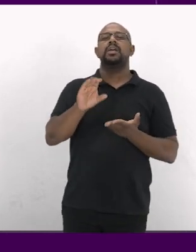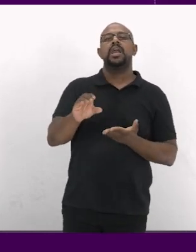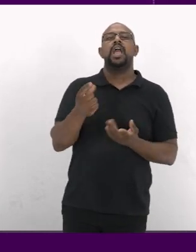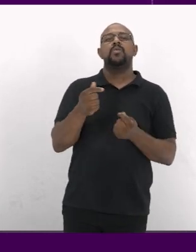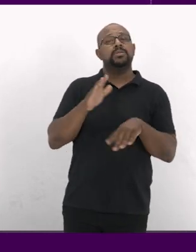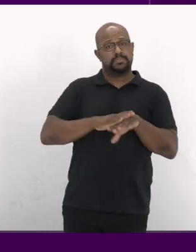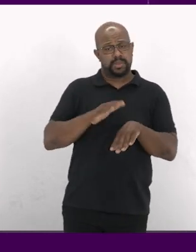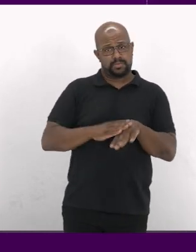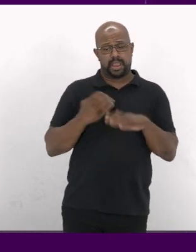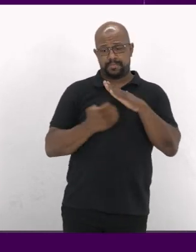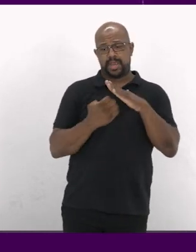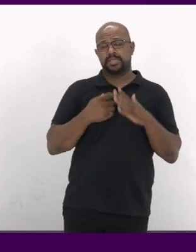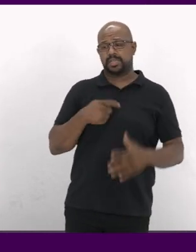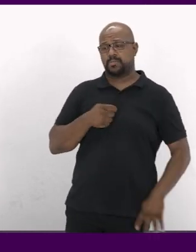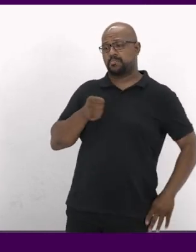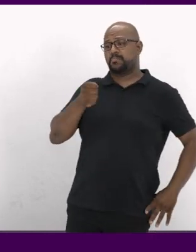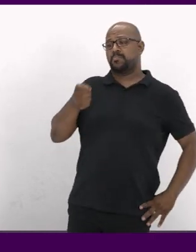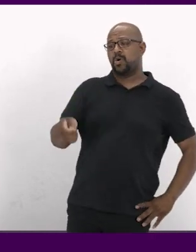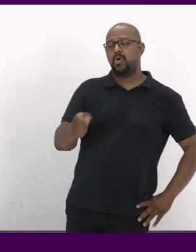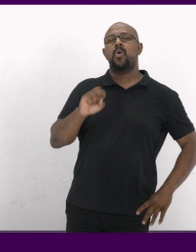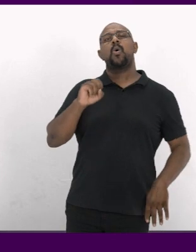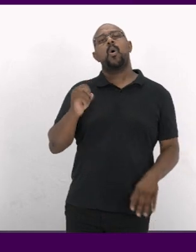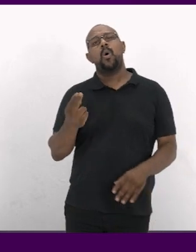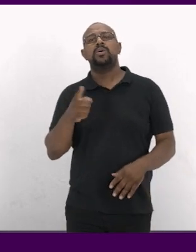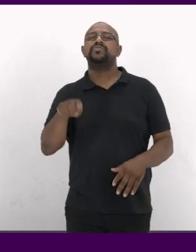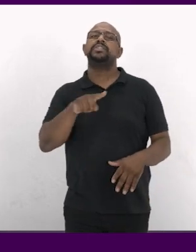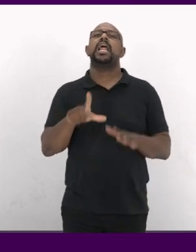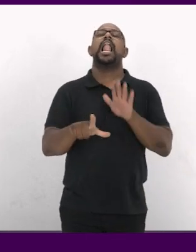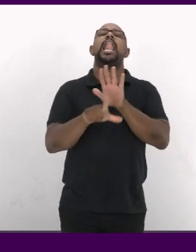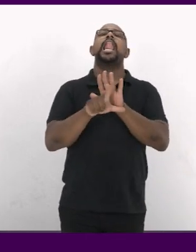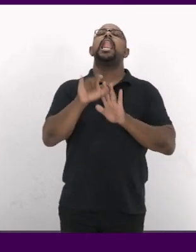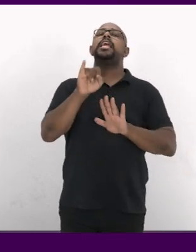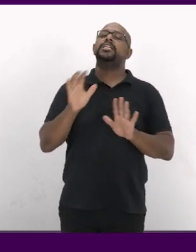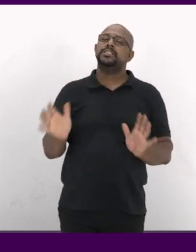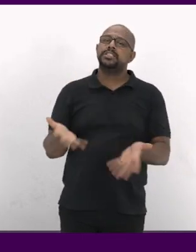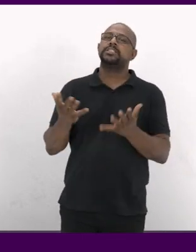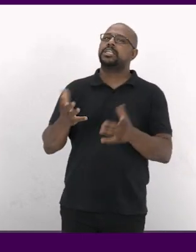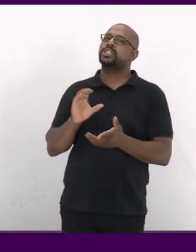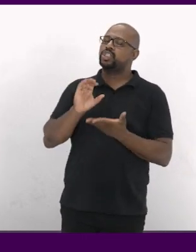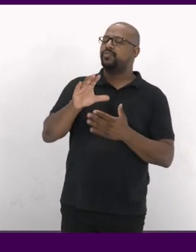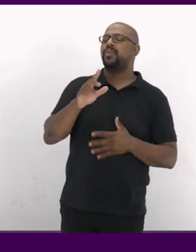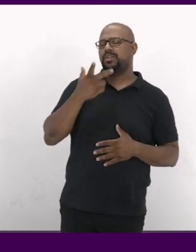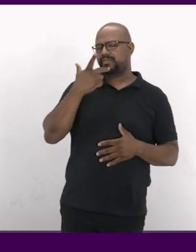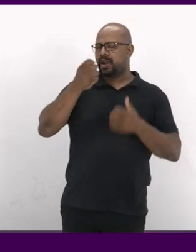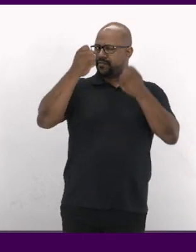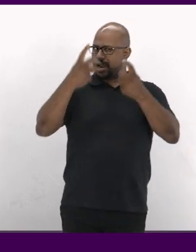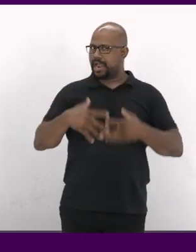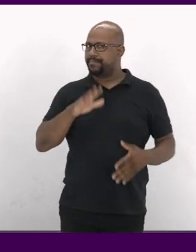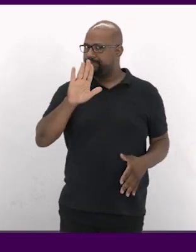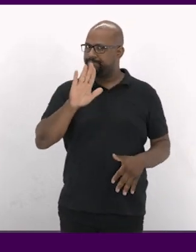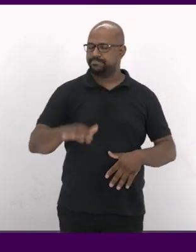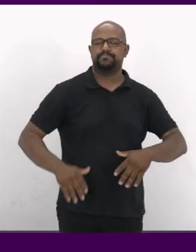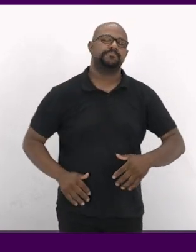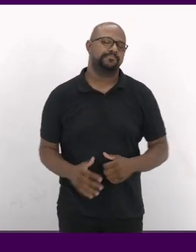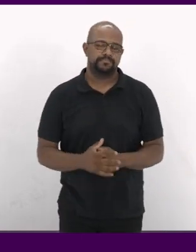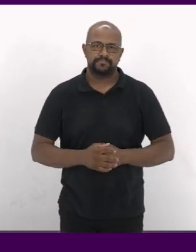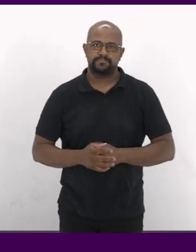de recursos próprios da empresa ou por meio de mecanismos das leis de incentivo, e já a gente vai falar sobre